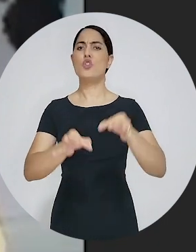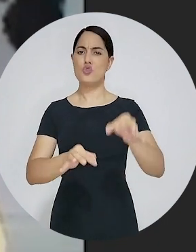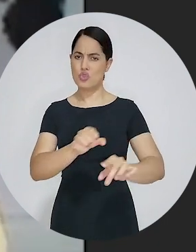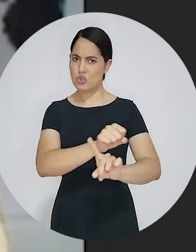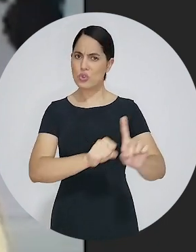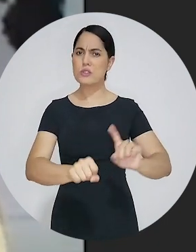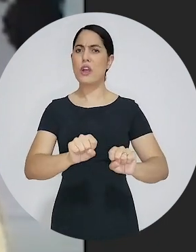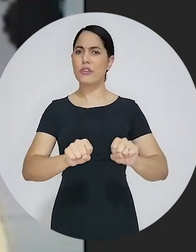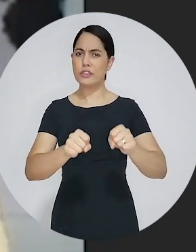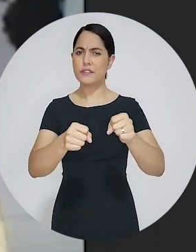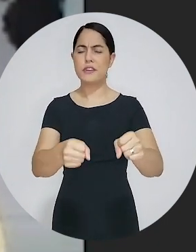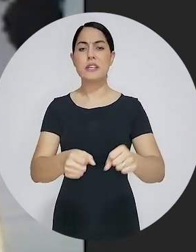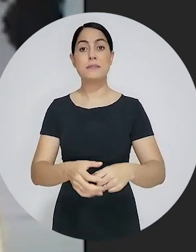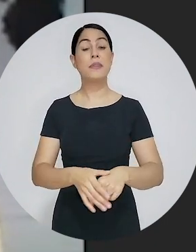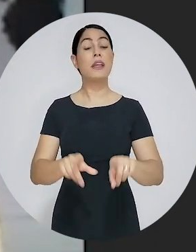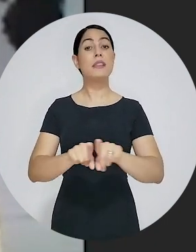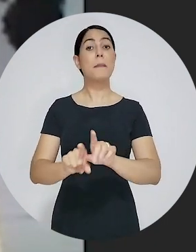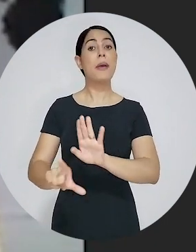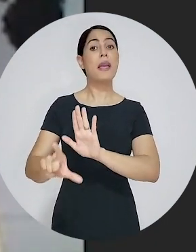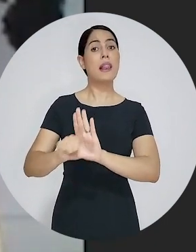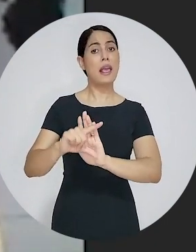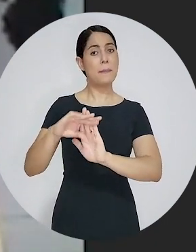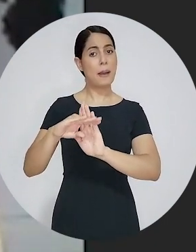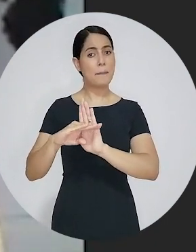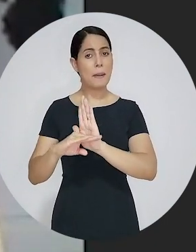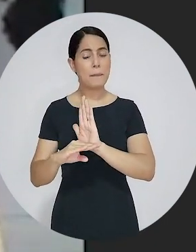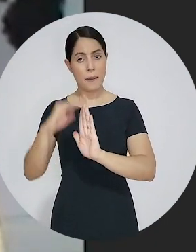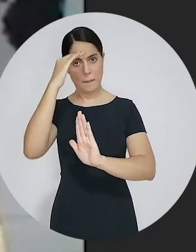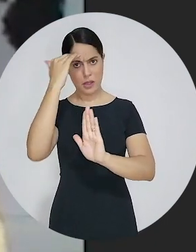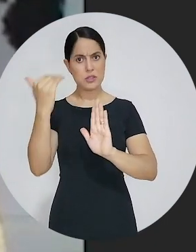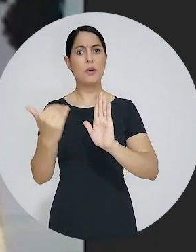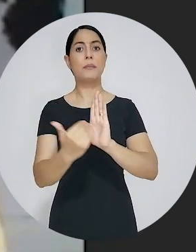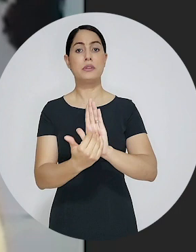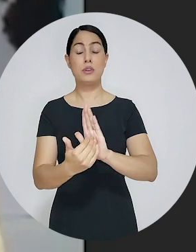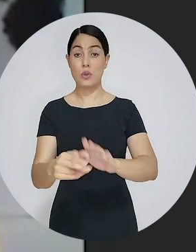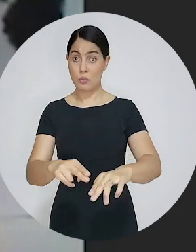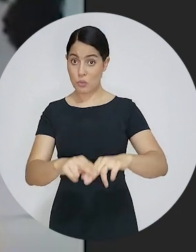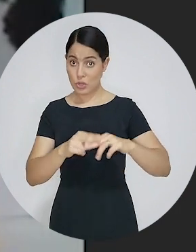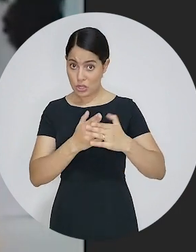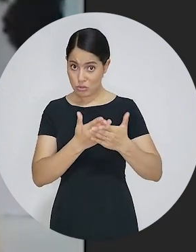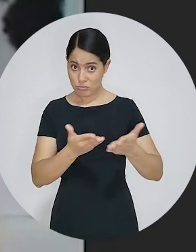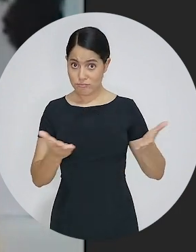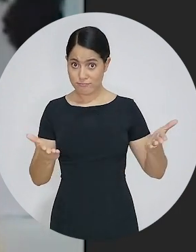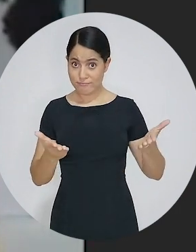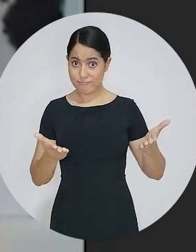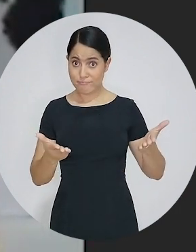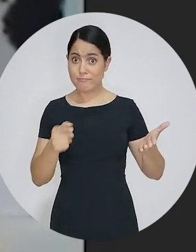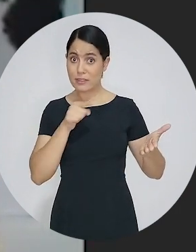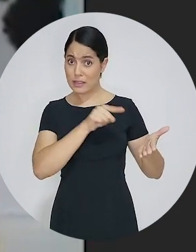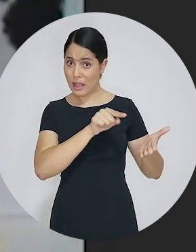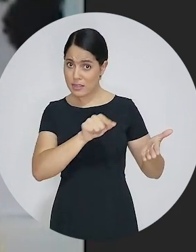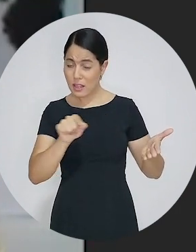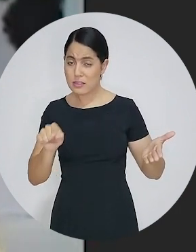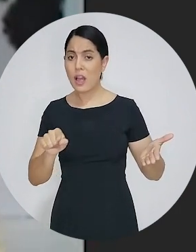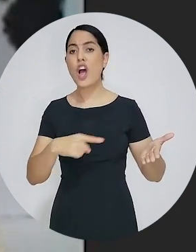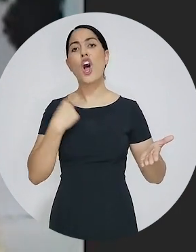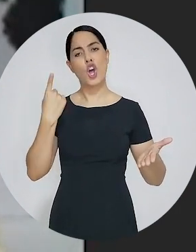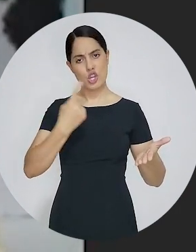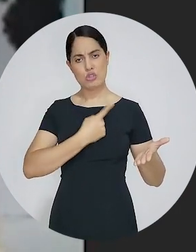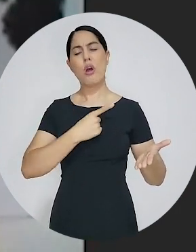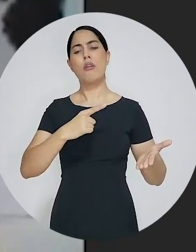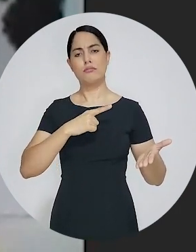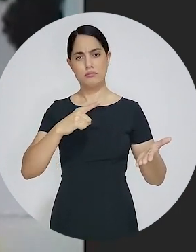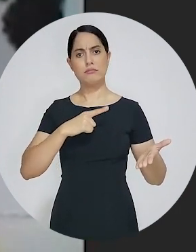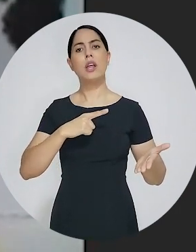a justiça social, impugnar pela boa aplicação das leis, e com base nesses princípios e